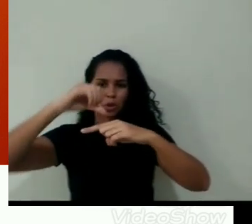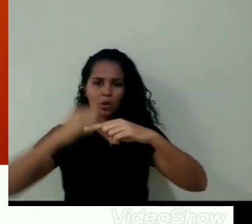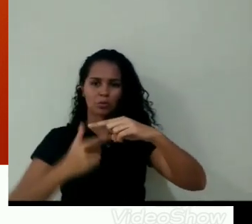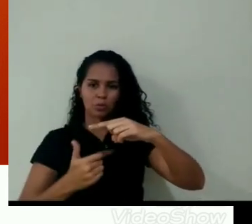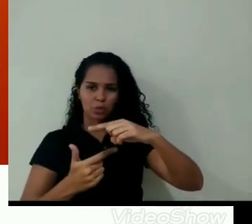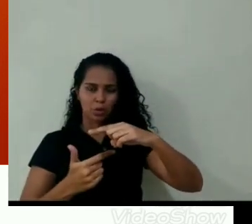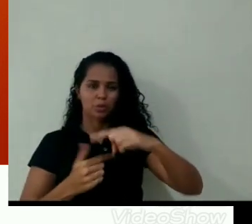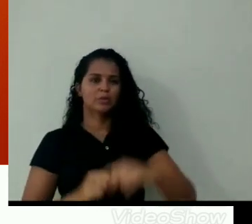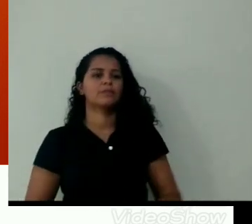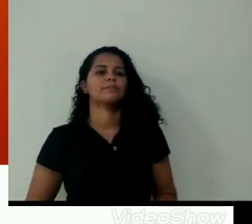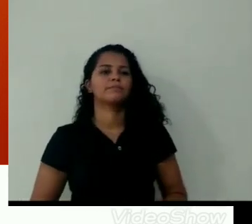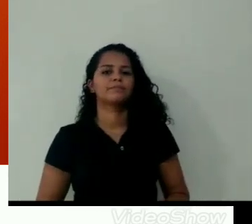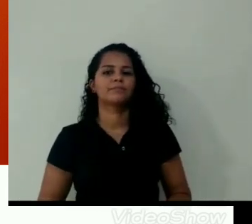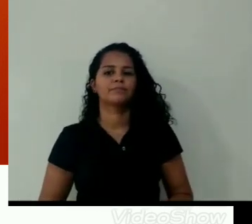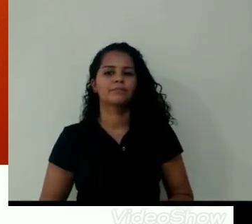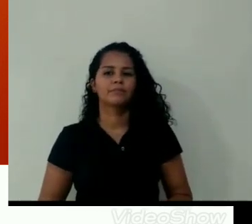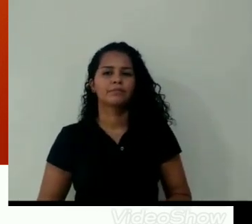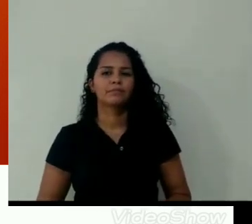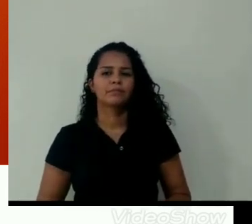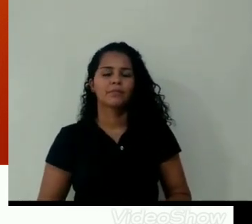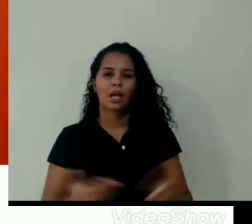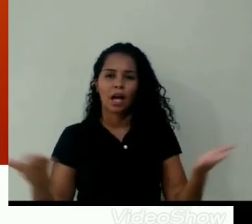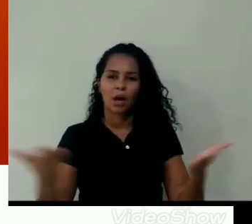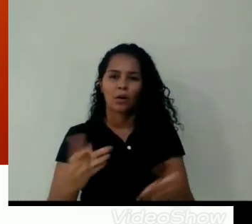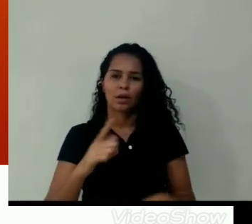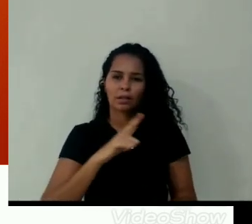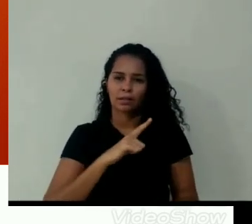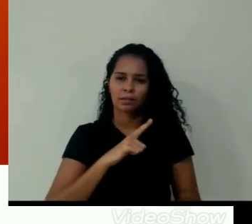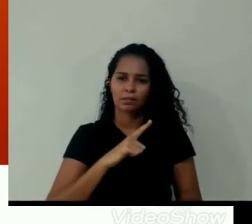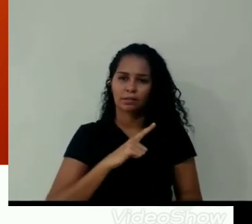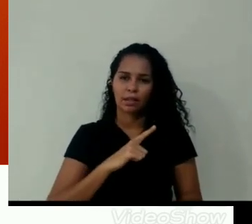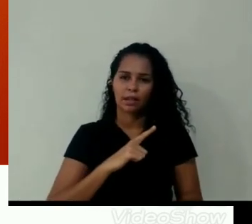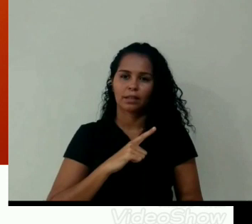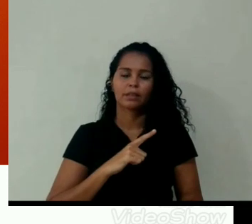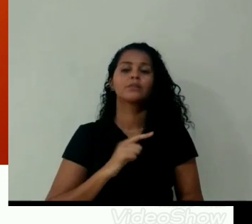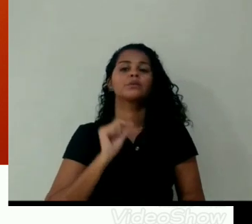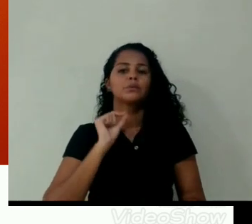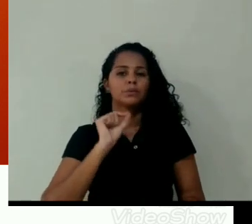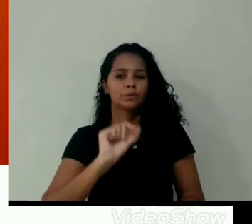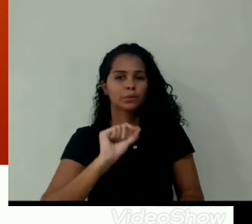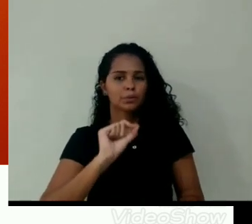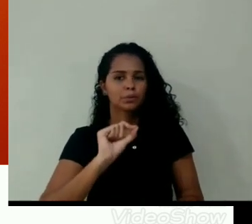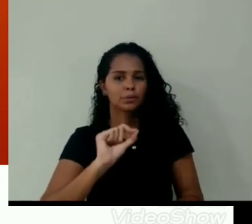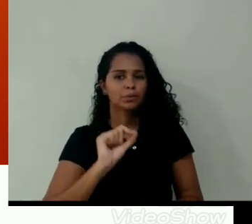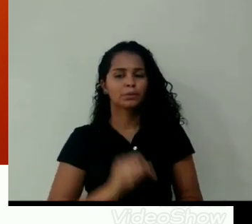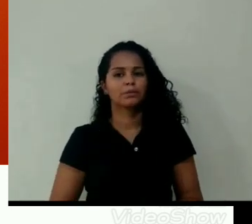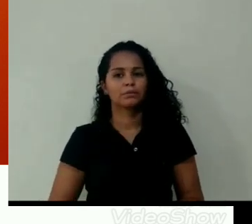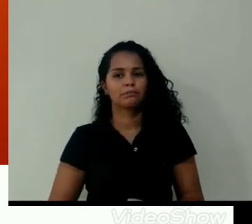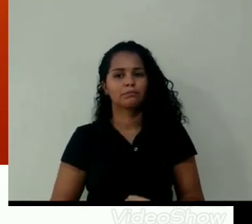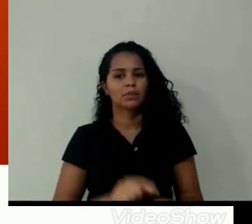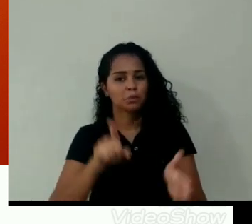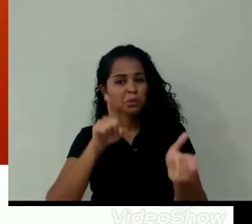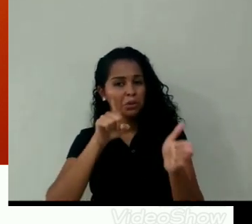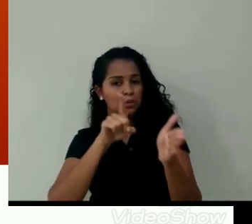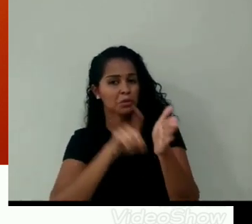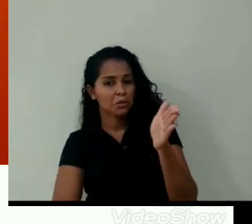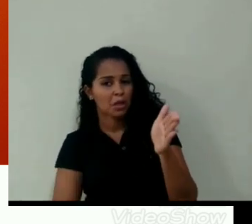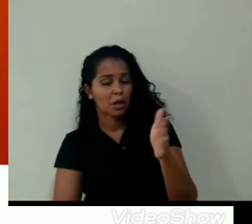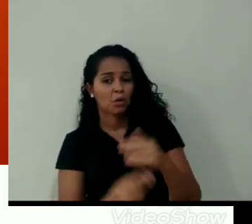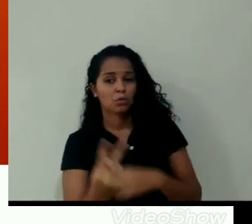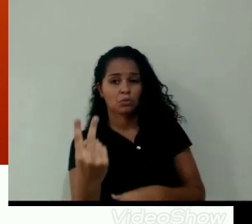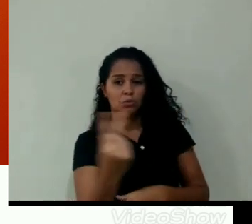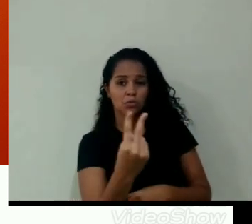de subtração com duas frações que têm o mesmo denominador. Agora é fácil. Preserve o denominador